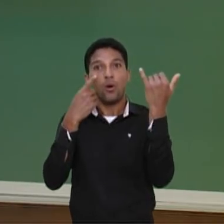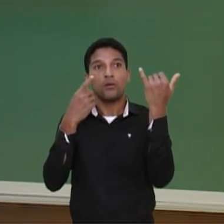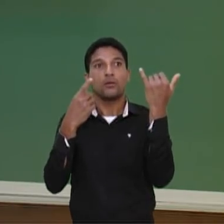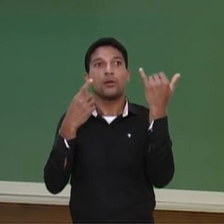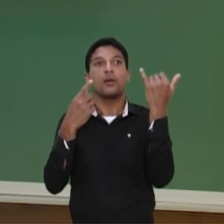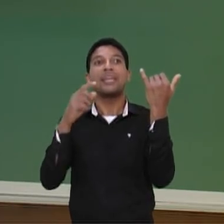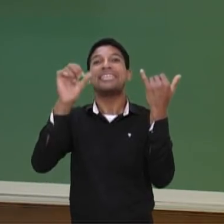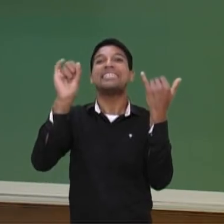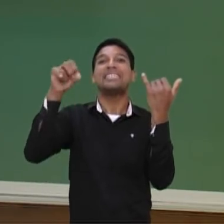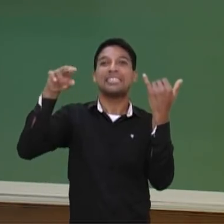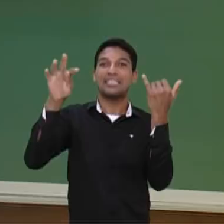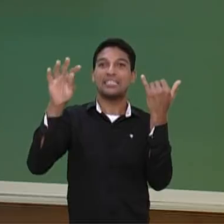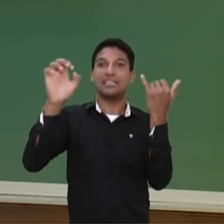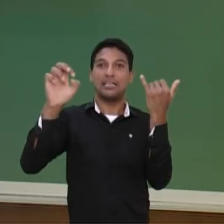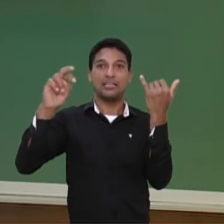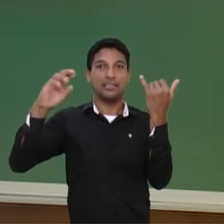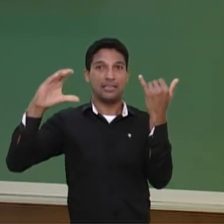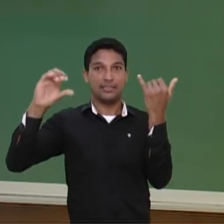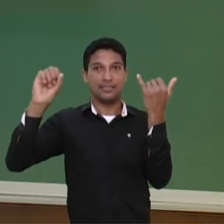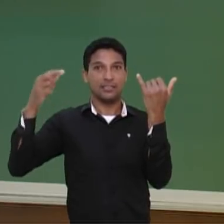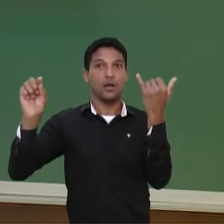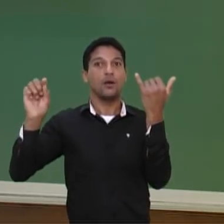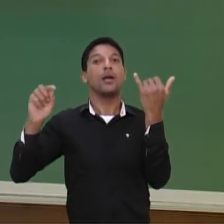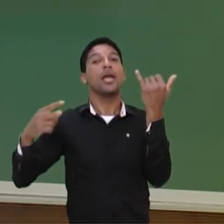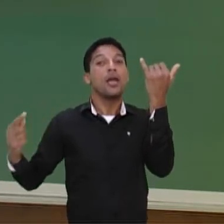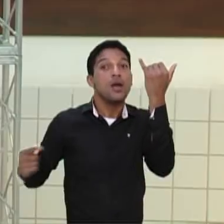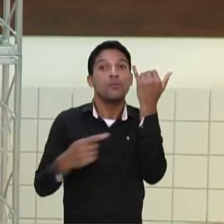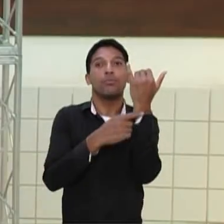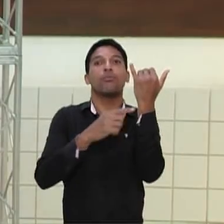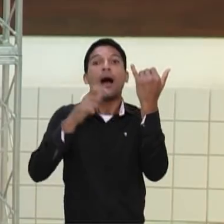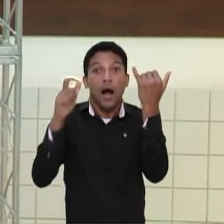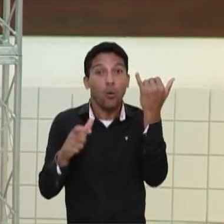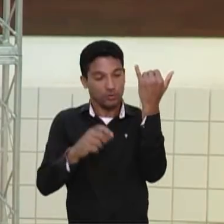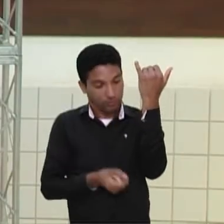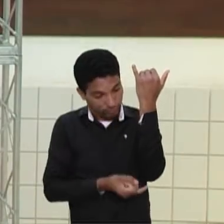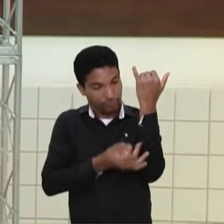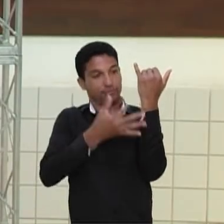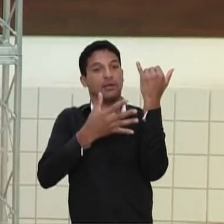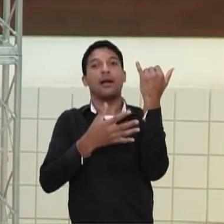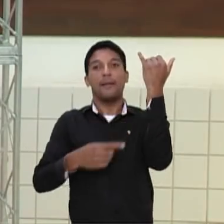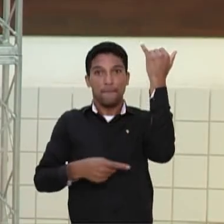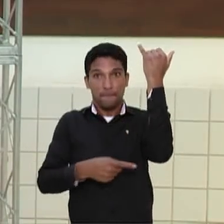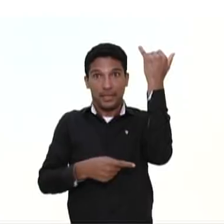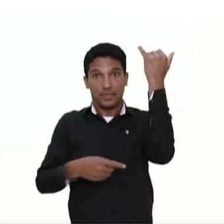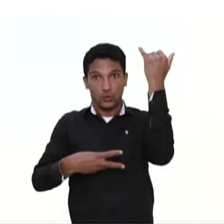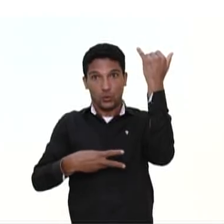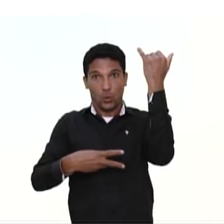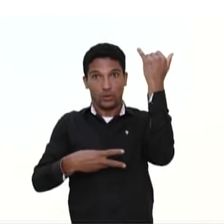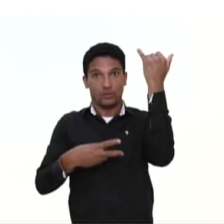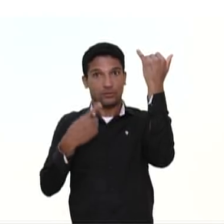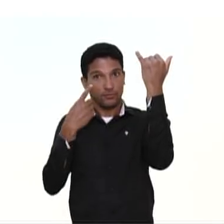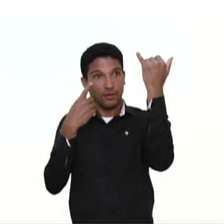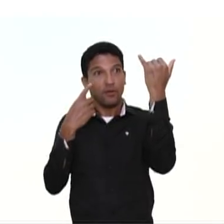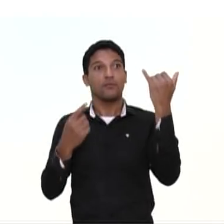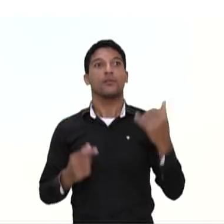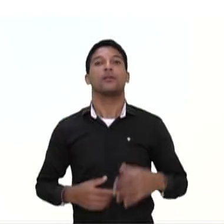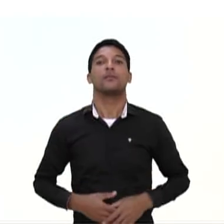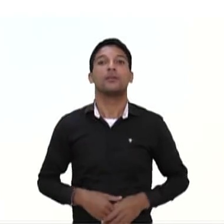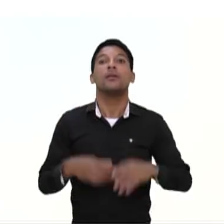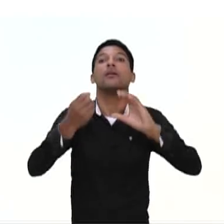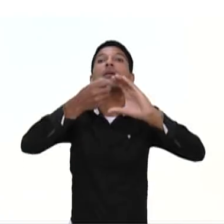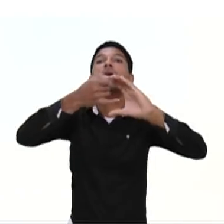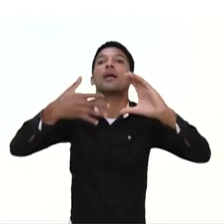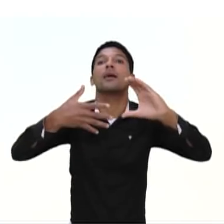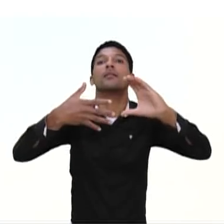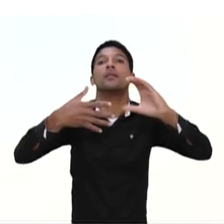vai ter em interceptar o eixo y ontem em menos dois só que aí antes disso né vamos dar uma olhada